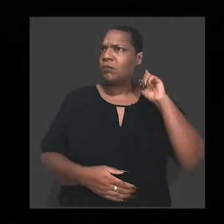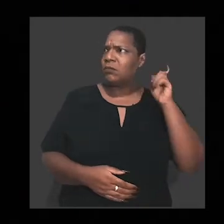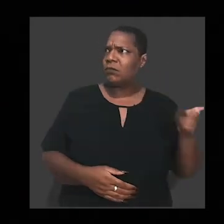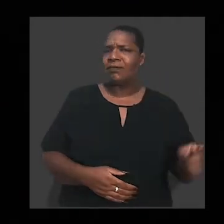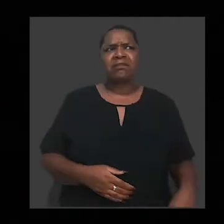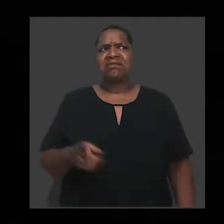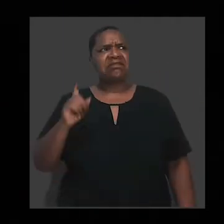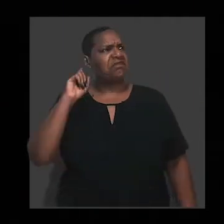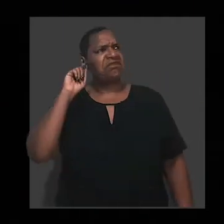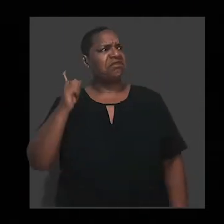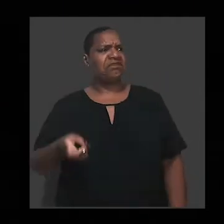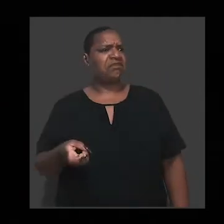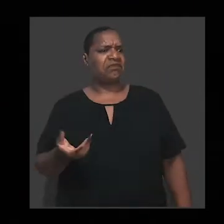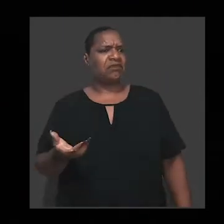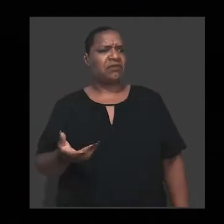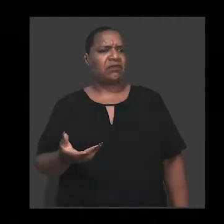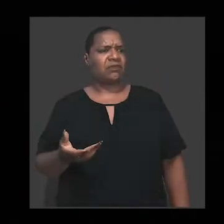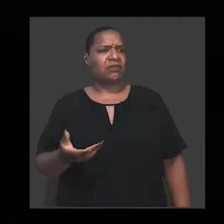Você não tá me ouvindo? Não tô te ouvindo.